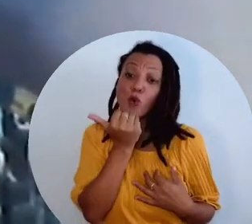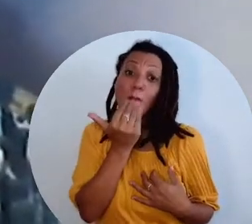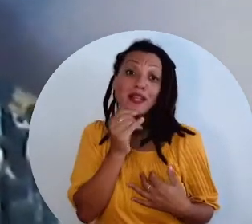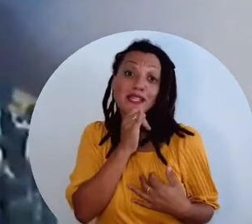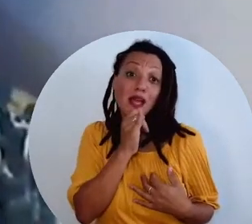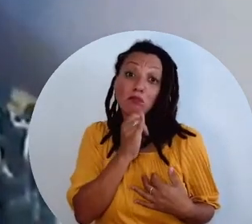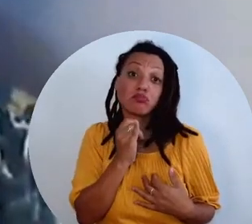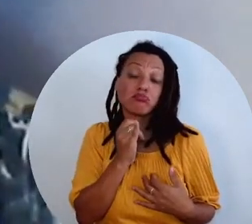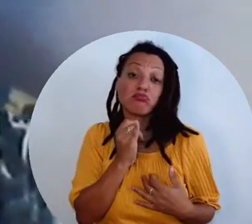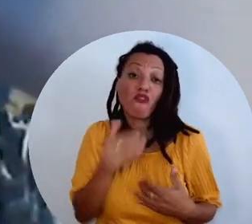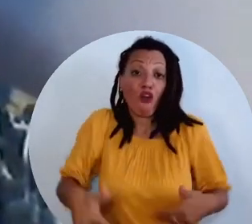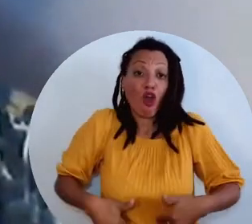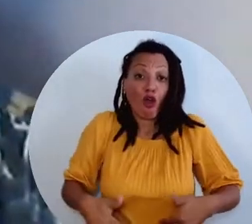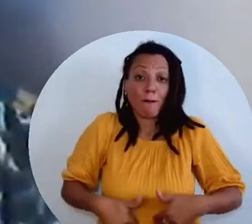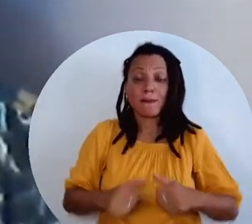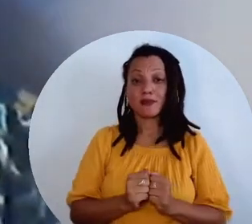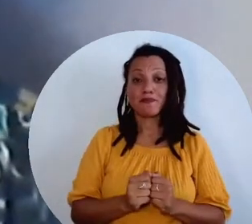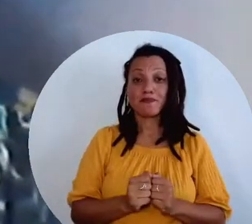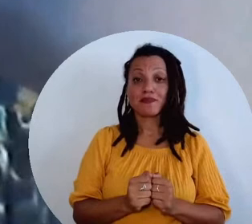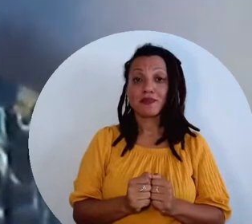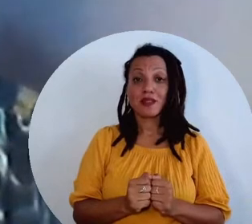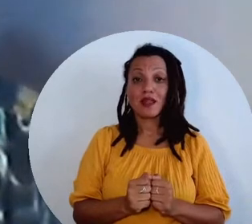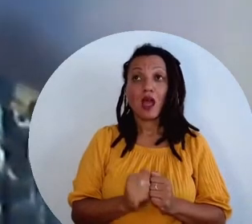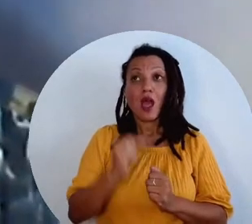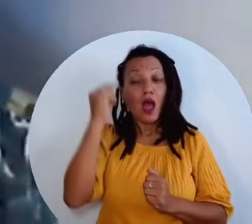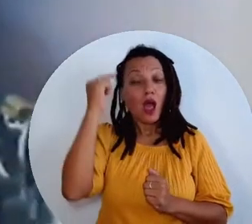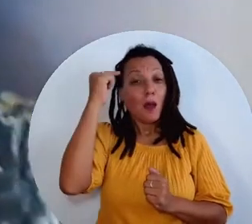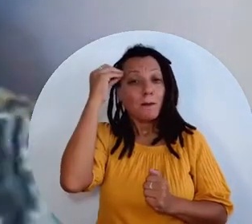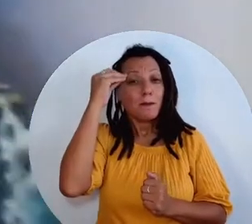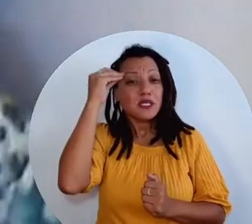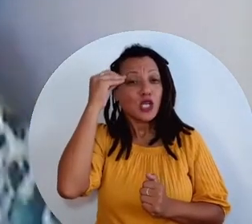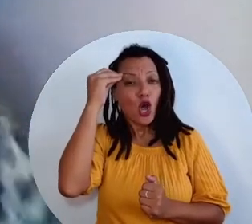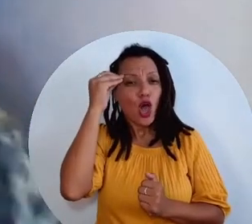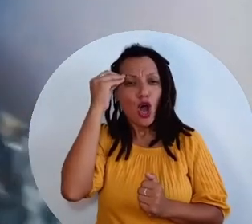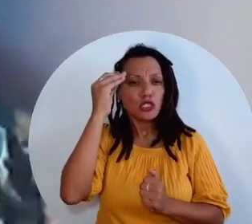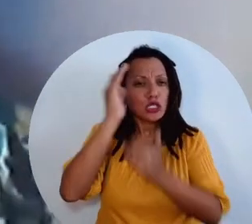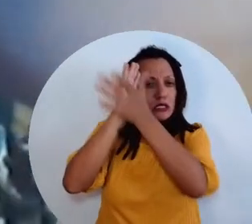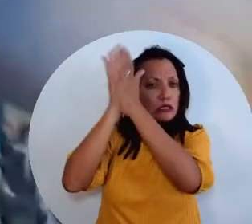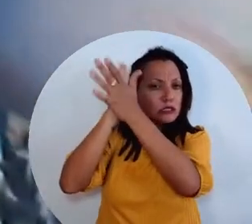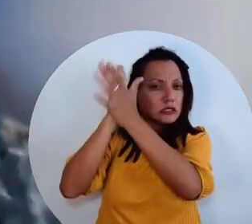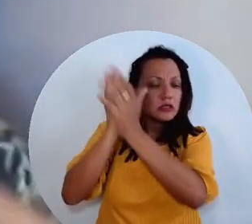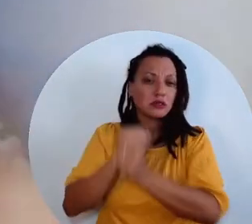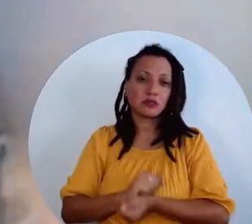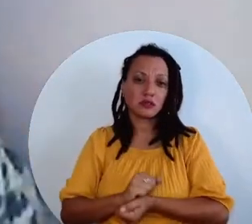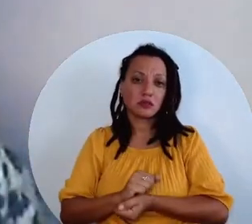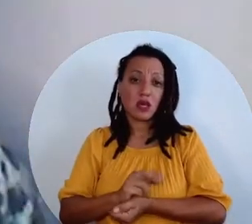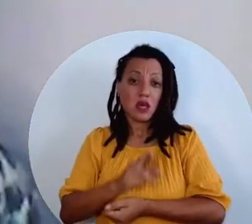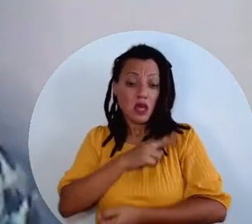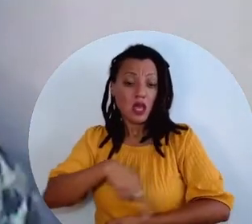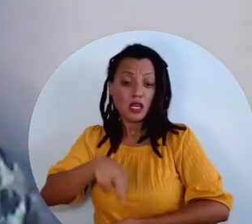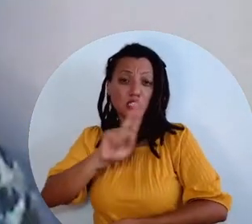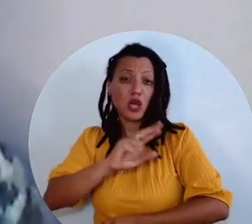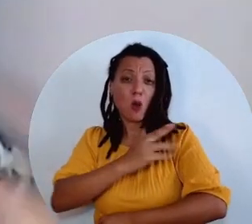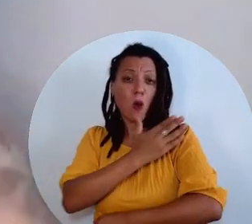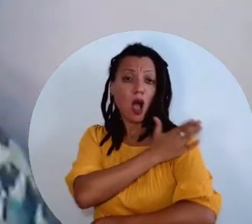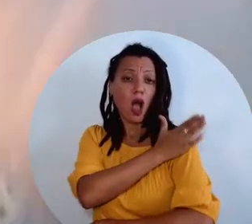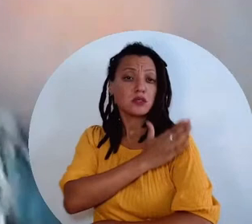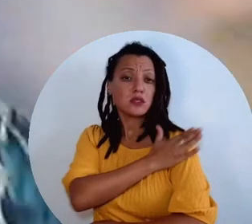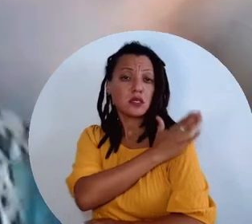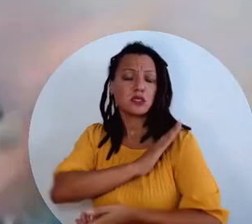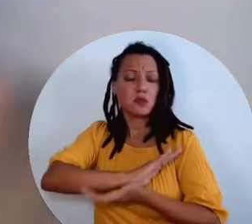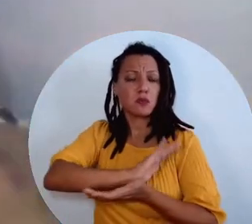que é o apagamento dos saberes, a morte psicológica, a morte espiritual travestida de racismo religioso.